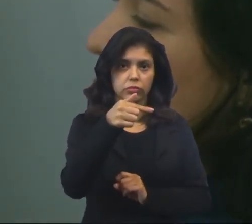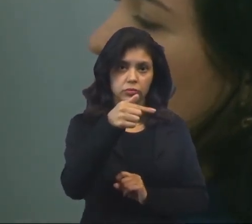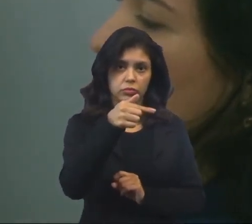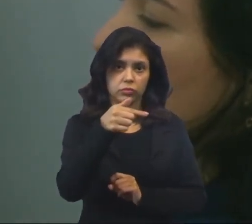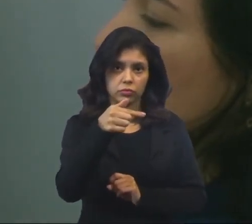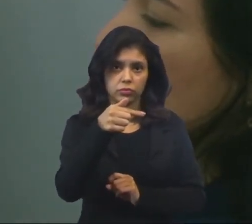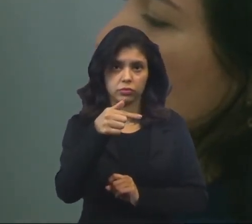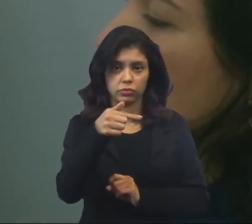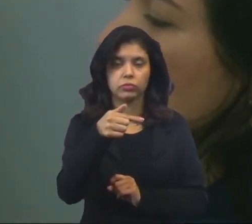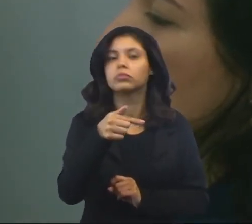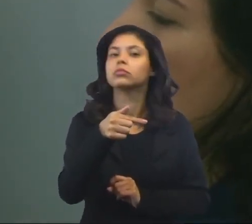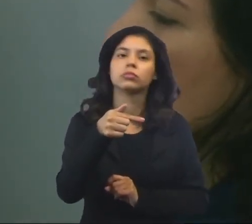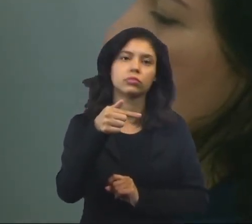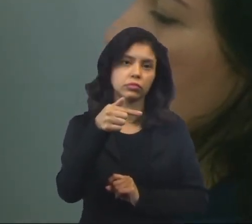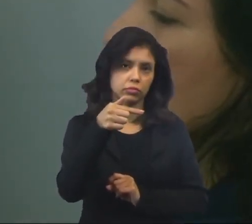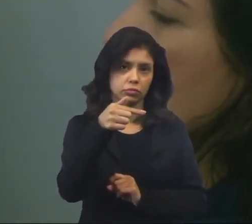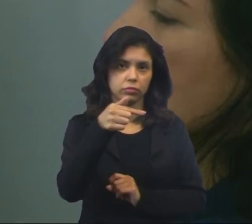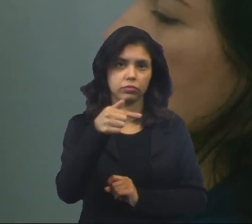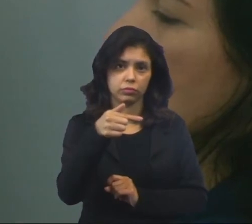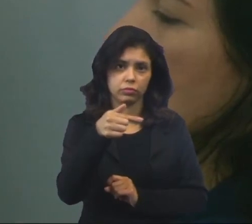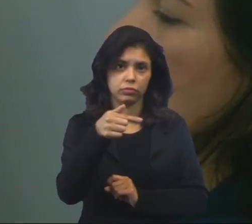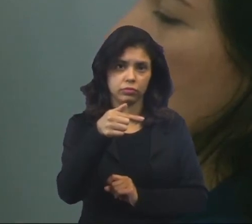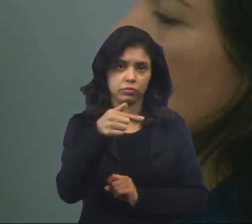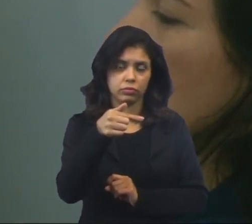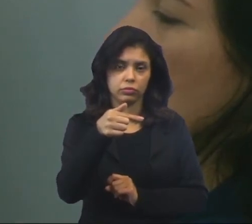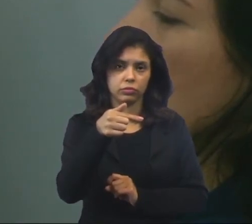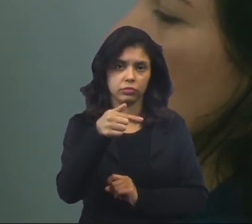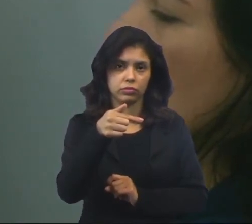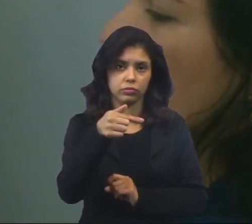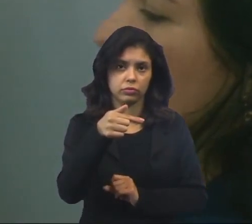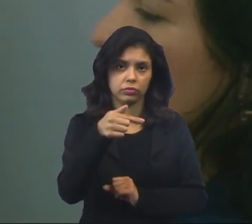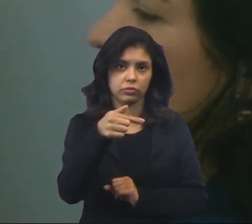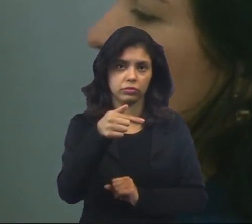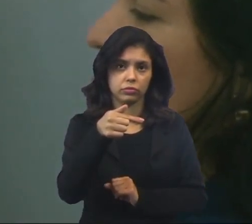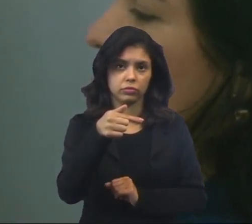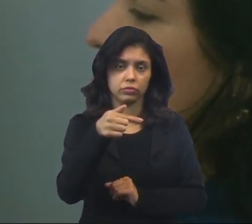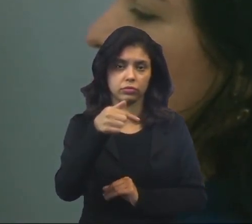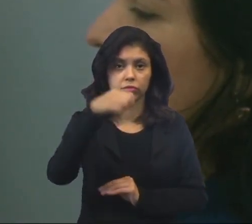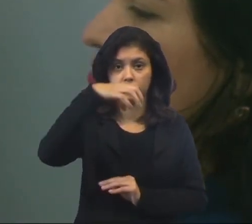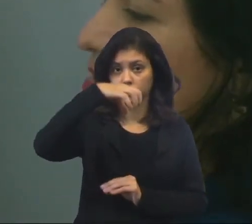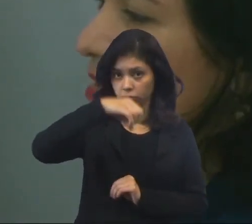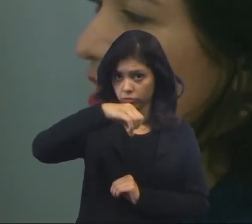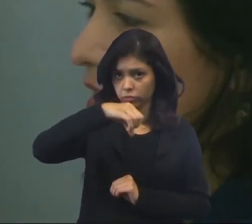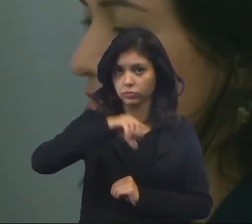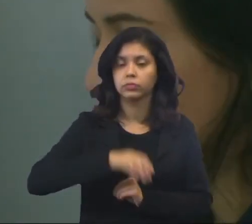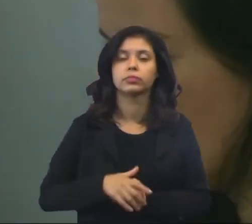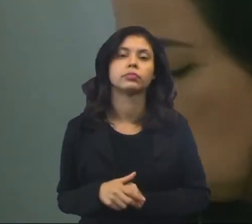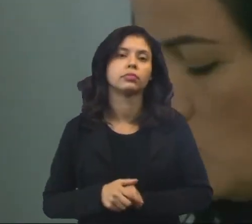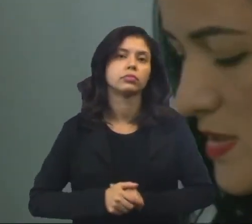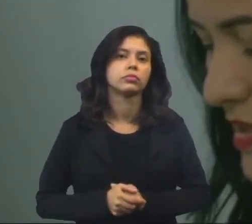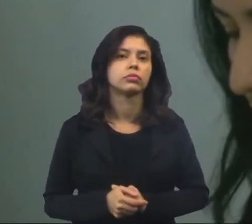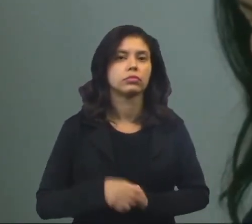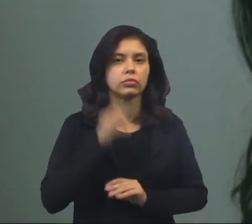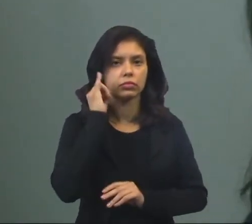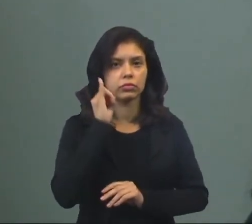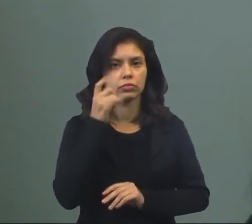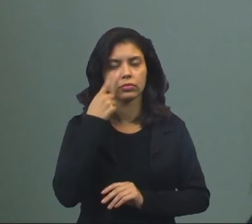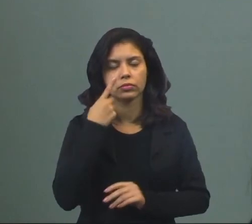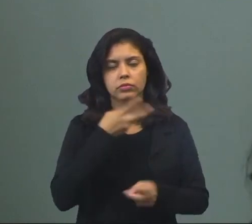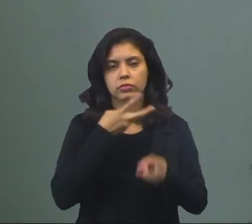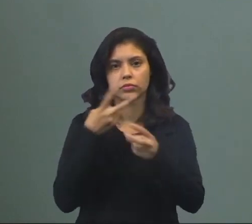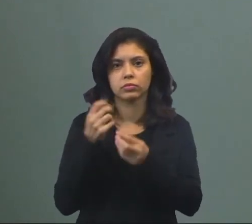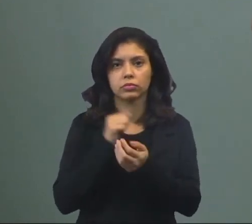ó, 1, 2, 3, 4, 5, 6, 7, 8, 9 círculos. Então, se a gente observar,